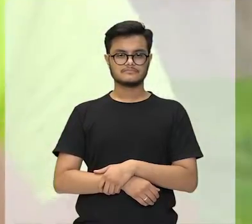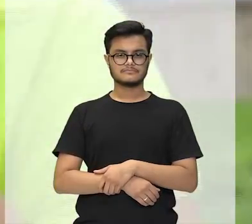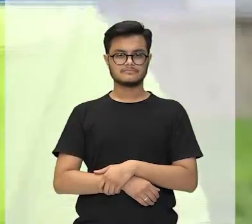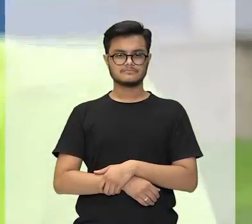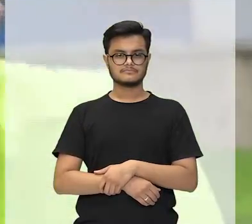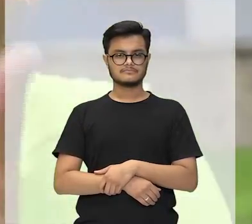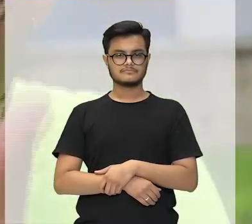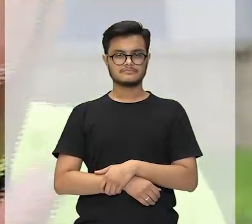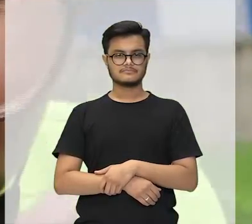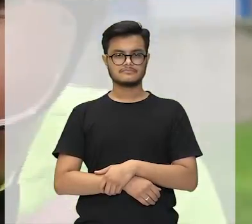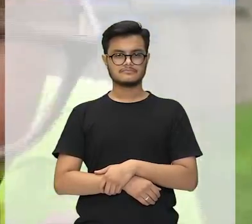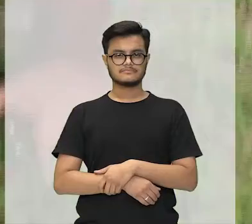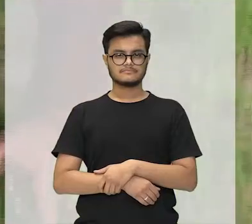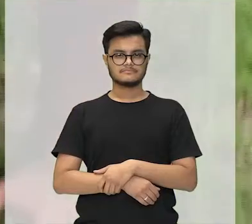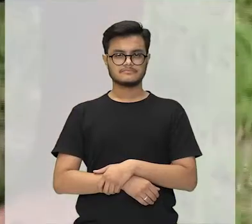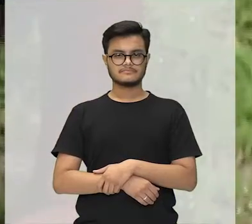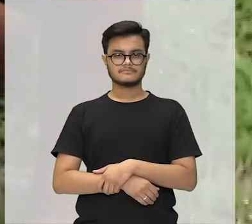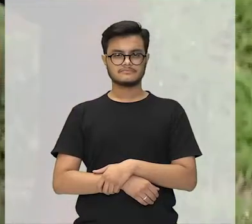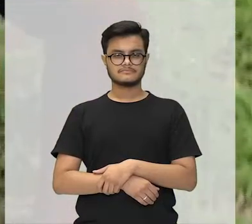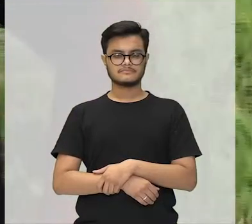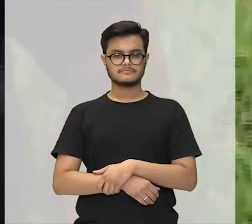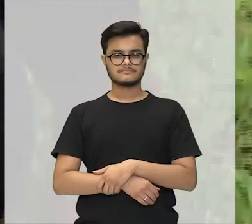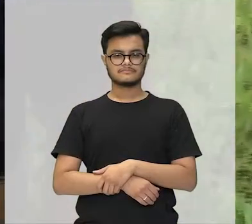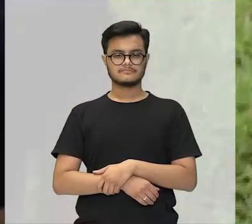Ai, eu quebrei meu dente.